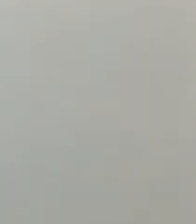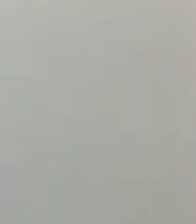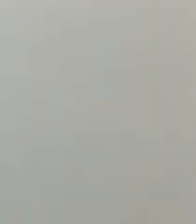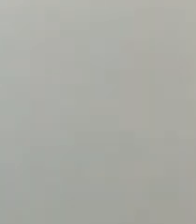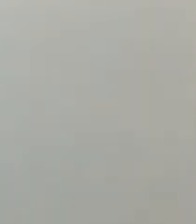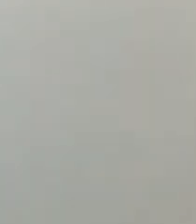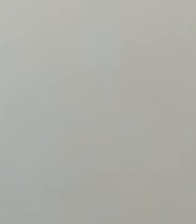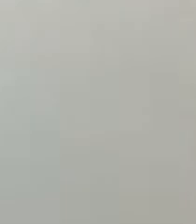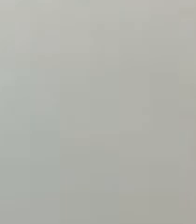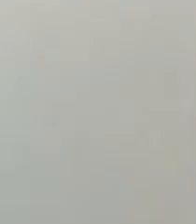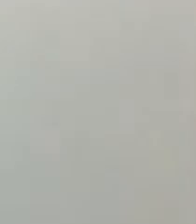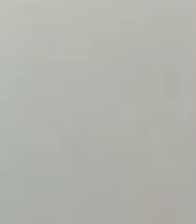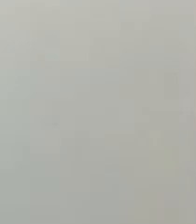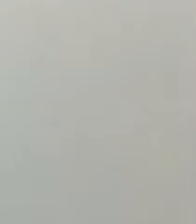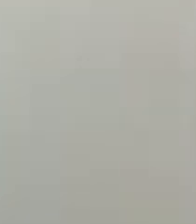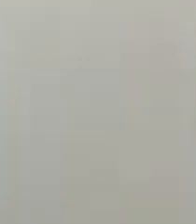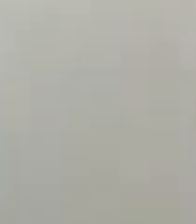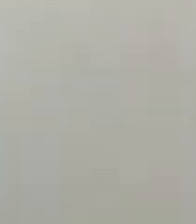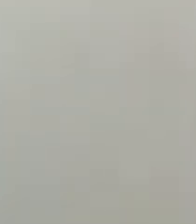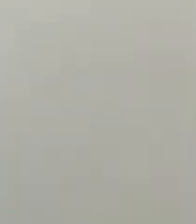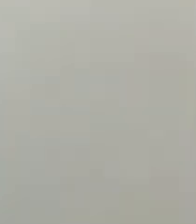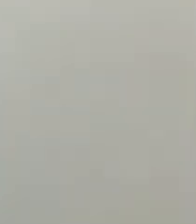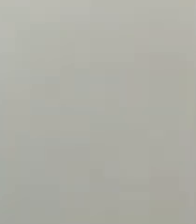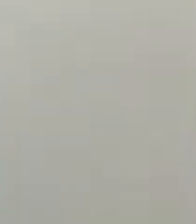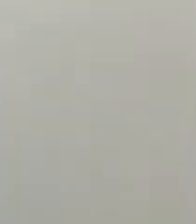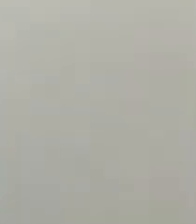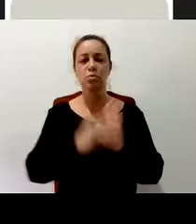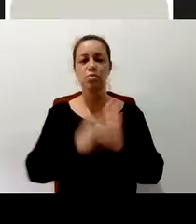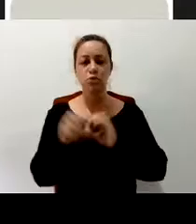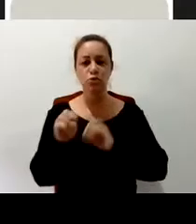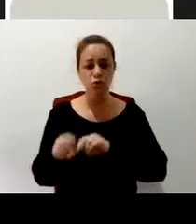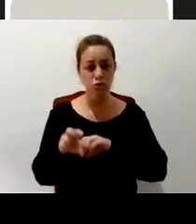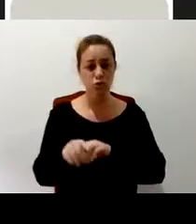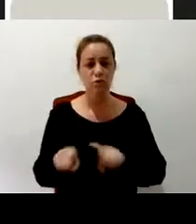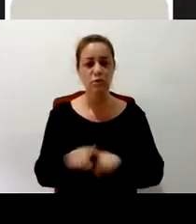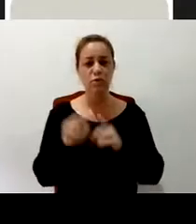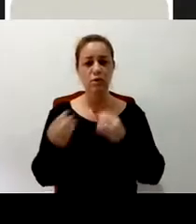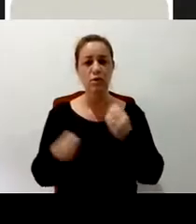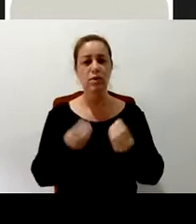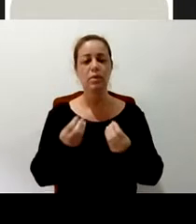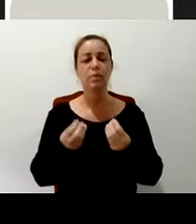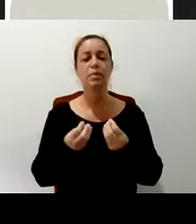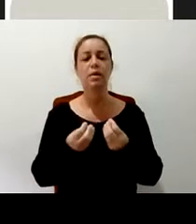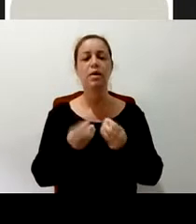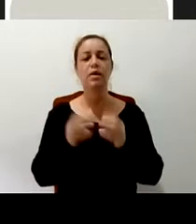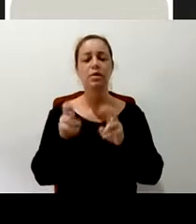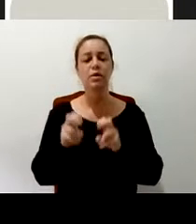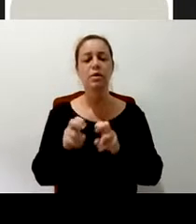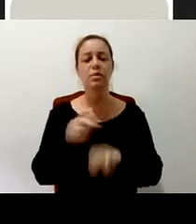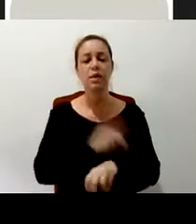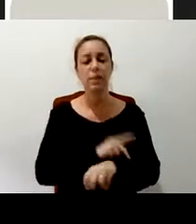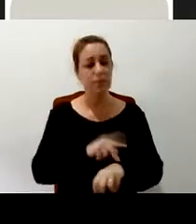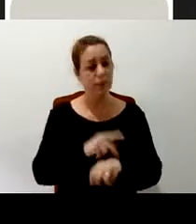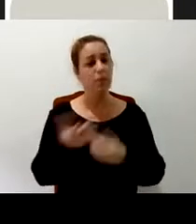né, desenvolvimento de metodologia de ensino ou abordagens, né, pedagógicas diretamente ou